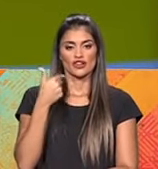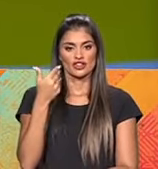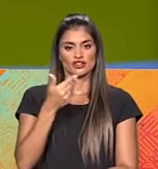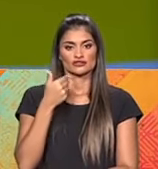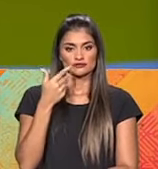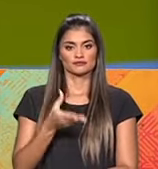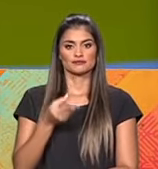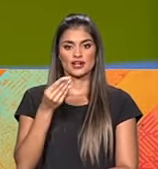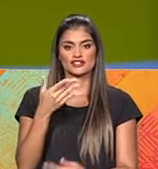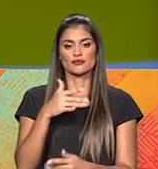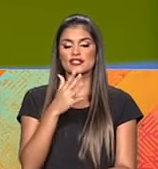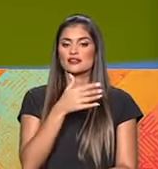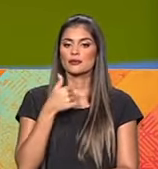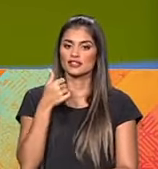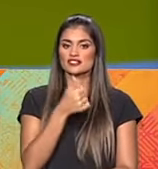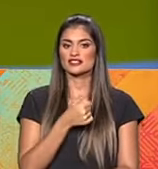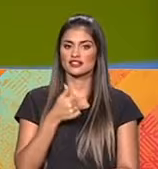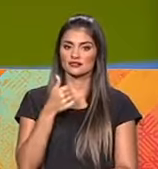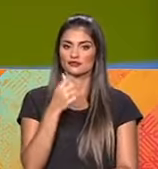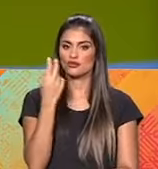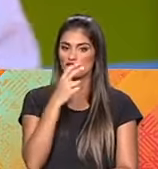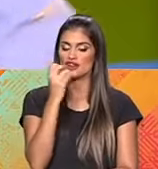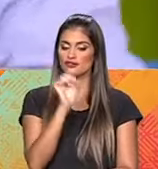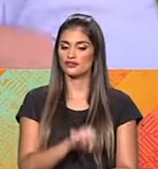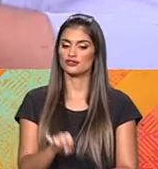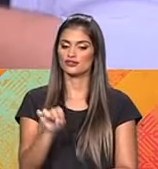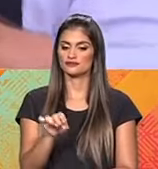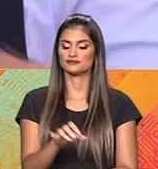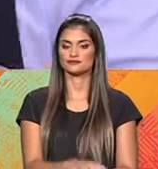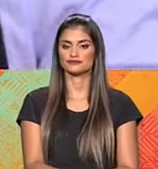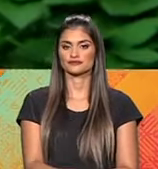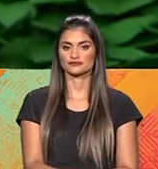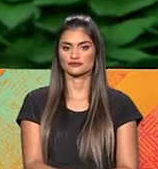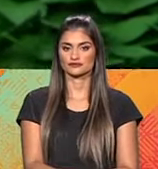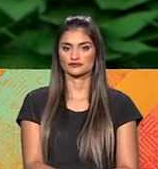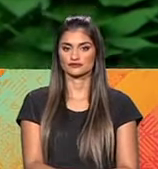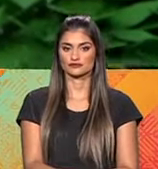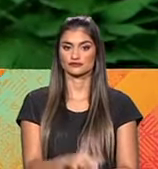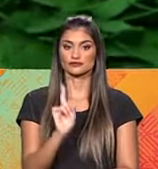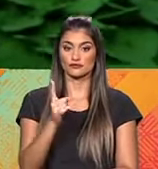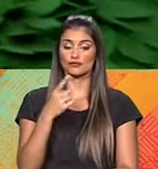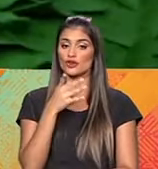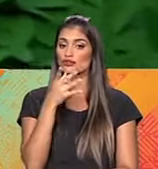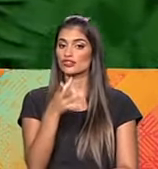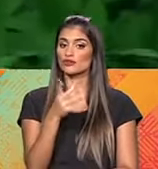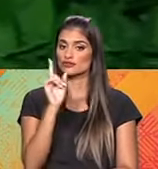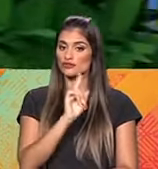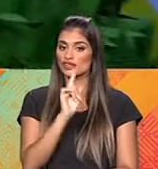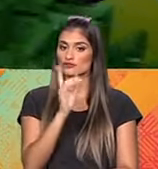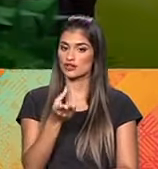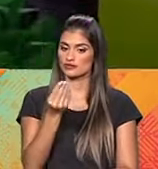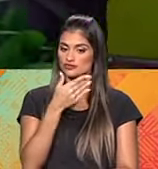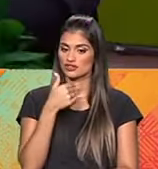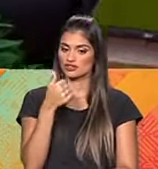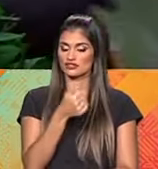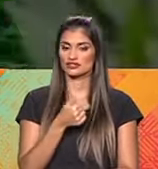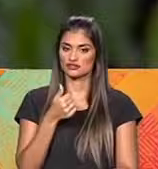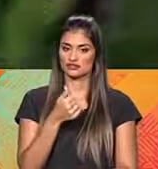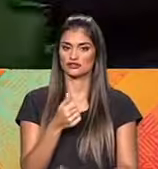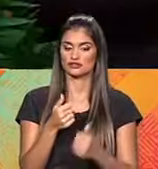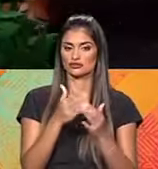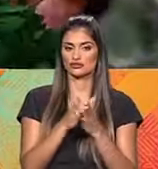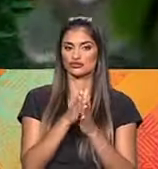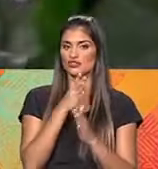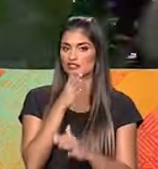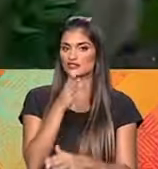vaidosas, mas a beleza está no seu olhar. Por isso eu digo, as mulheres estão mais bonitas. E